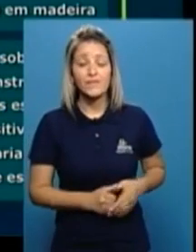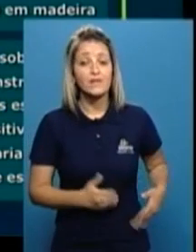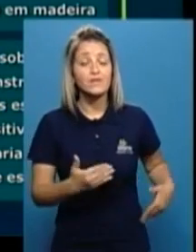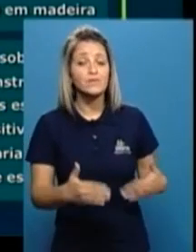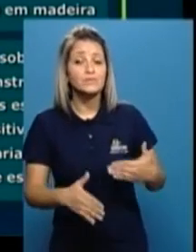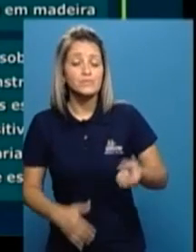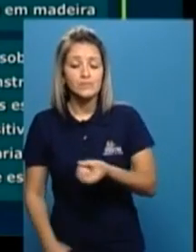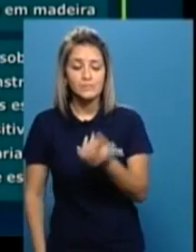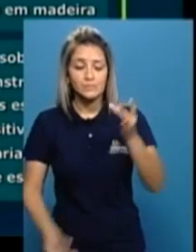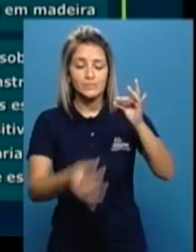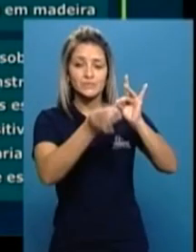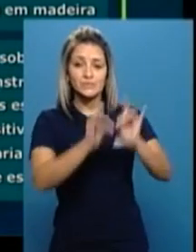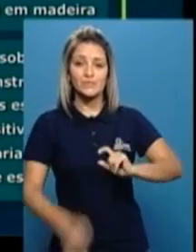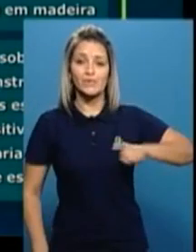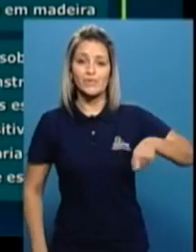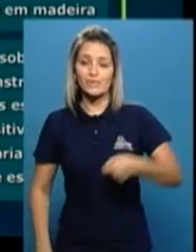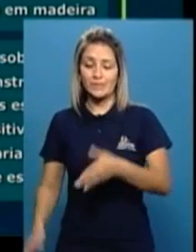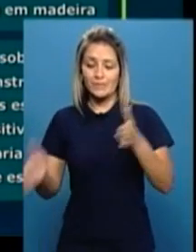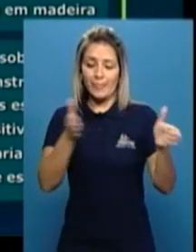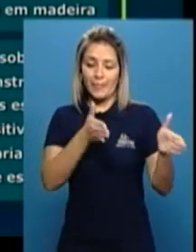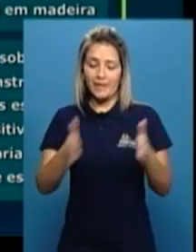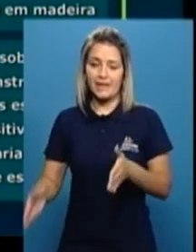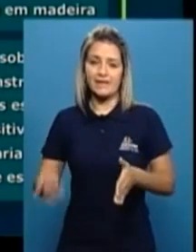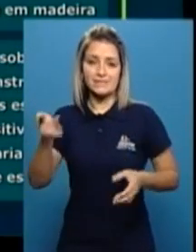algumas características dessa produção em massa.